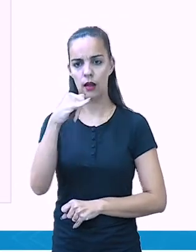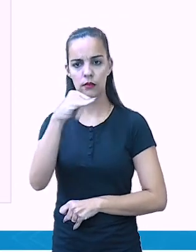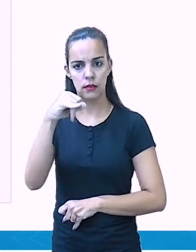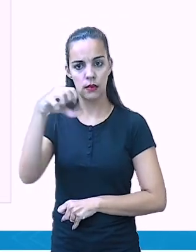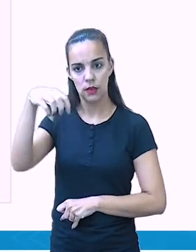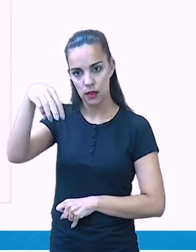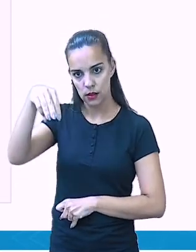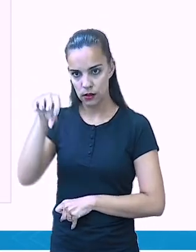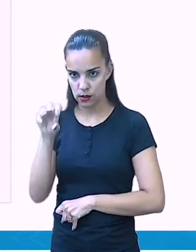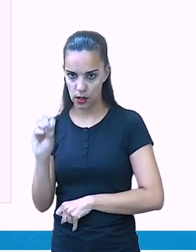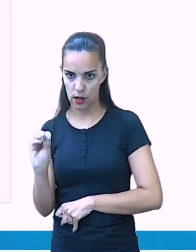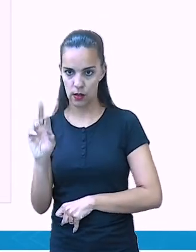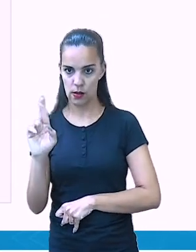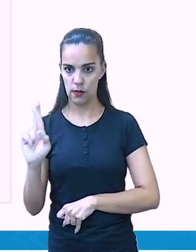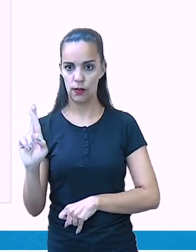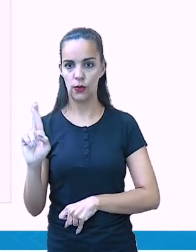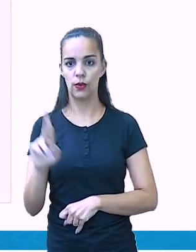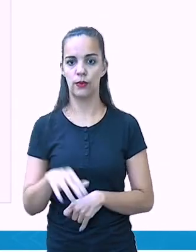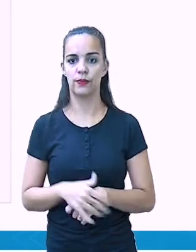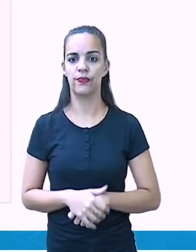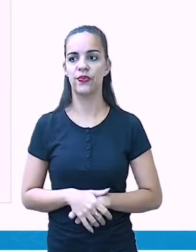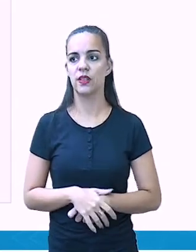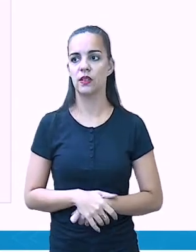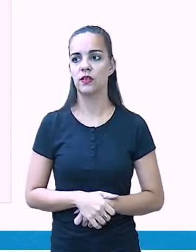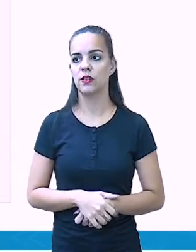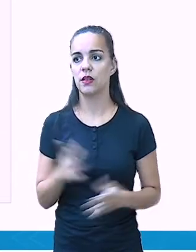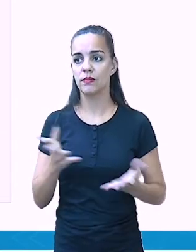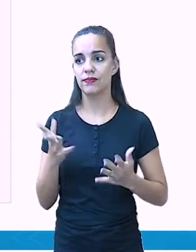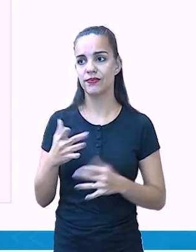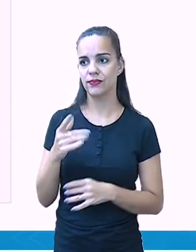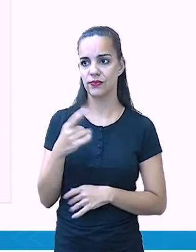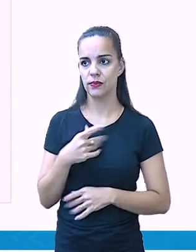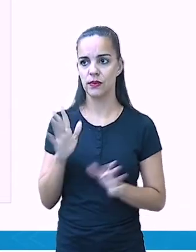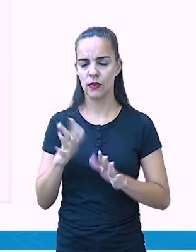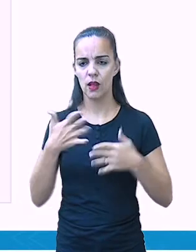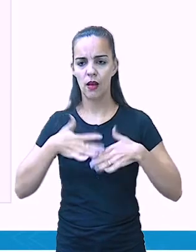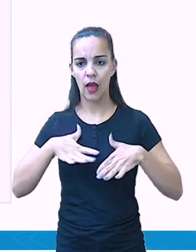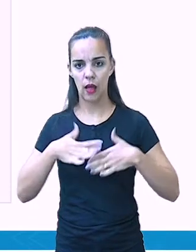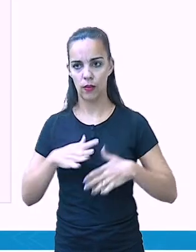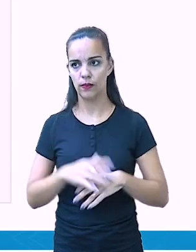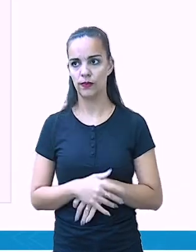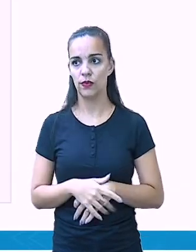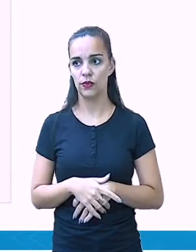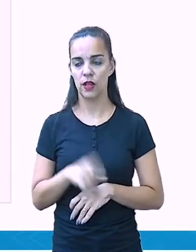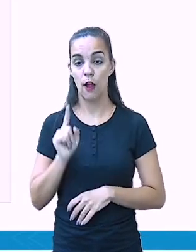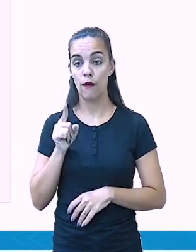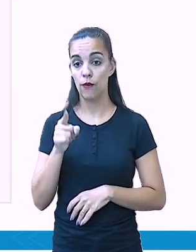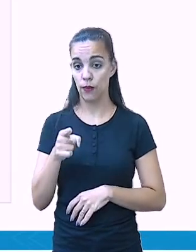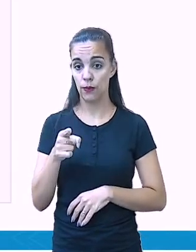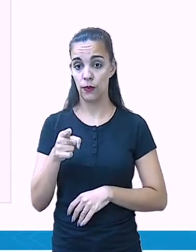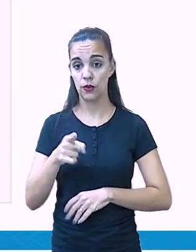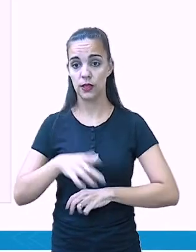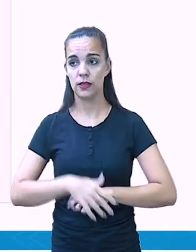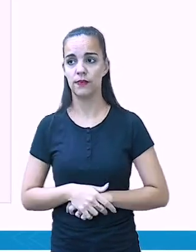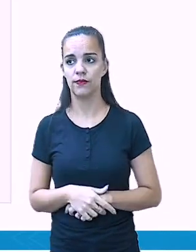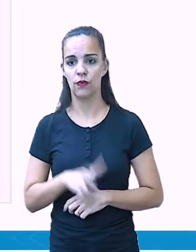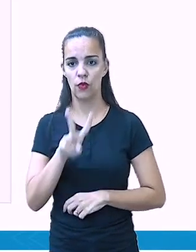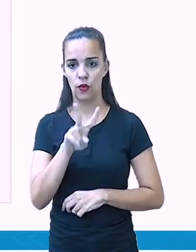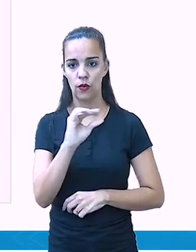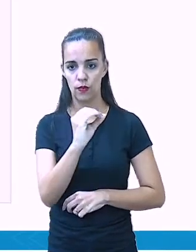amor. E agora eu trouxe algumas para a gente fazer devagar e juntos. Ó, você,